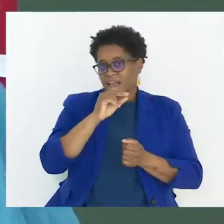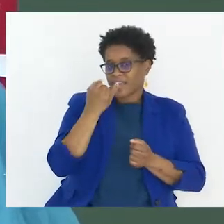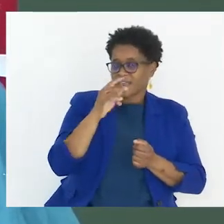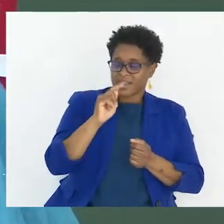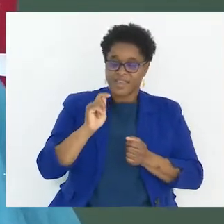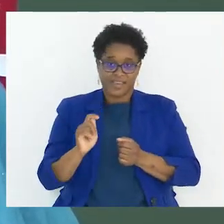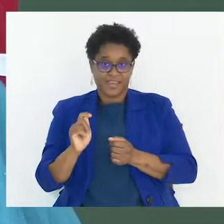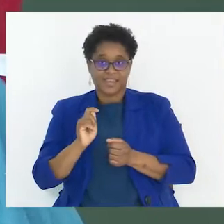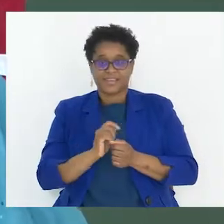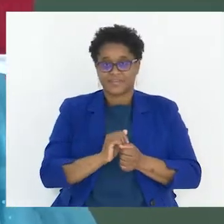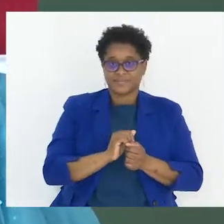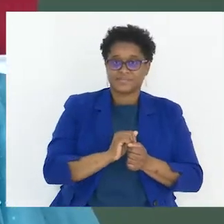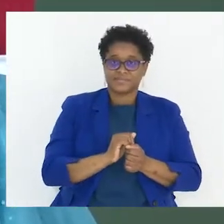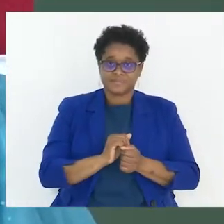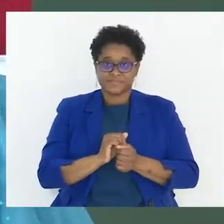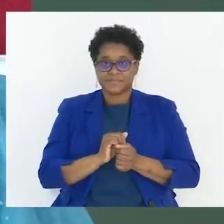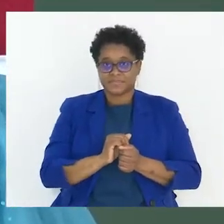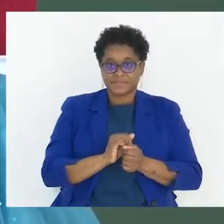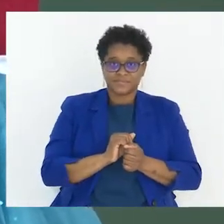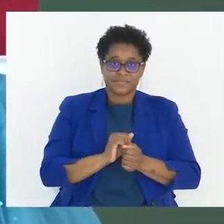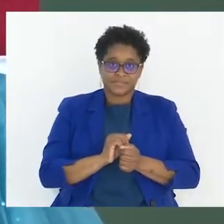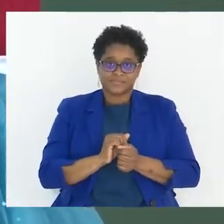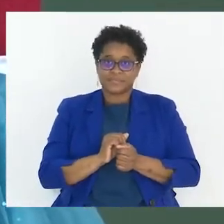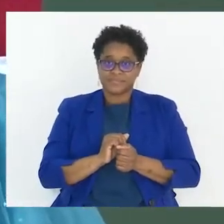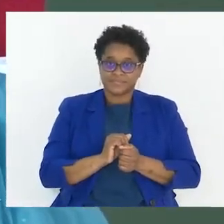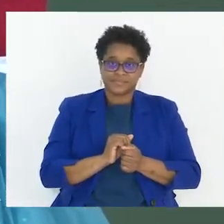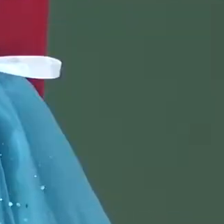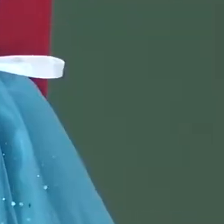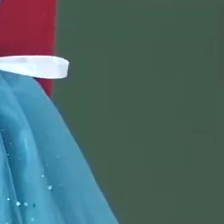Oh yeah!